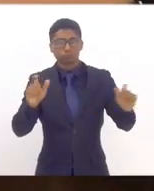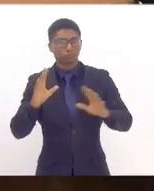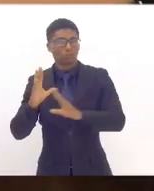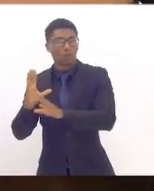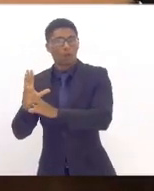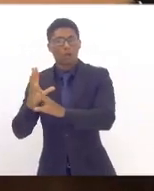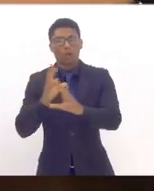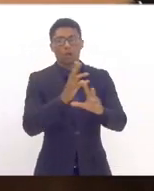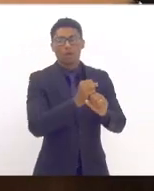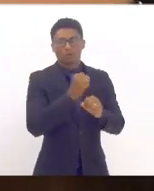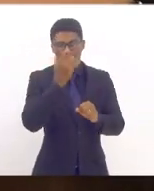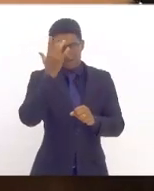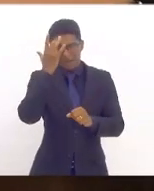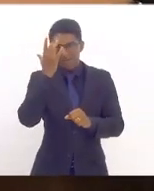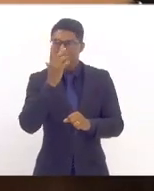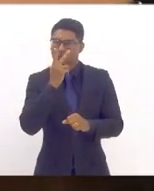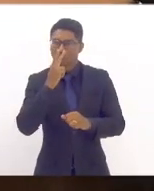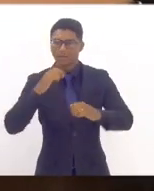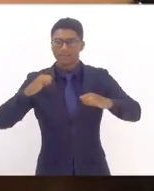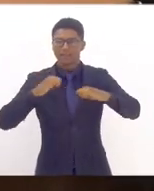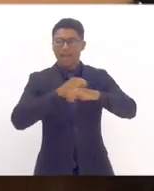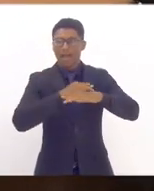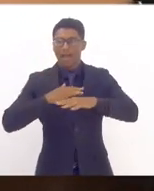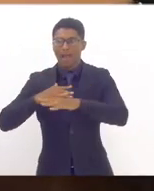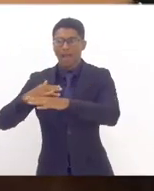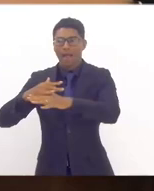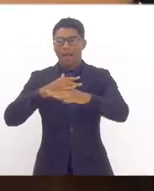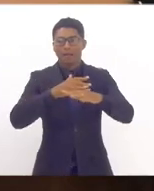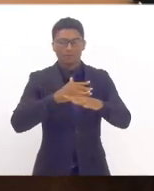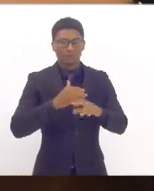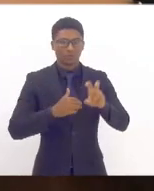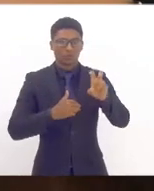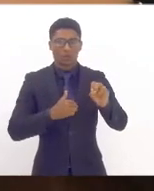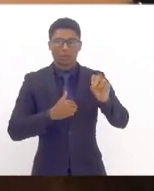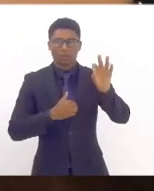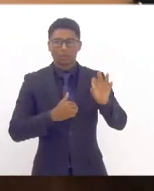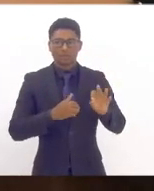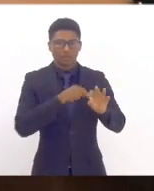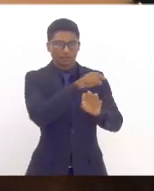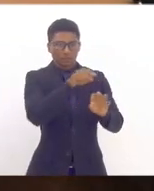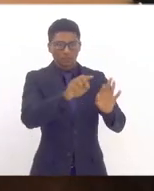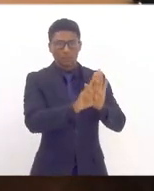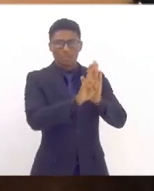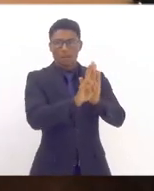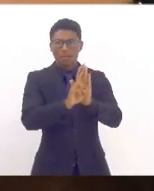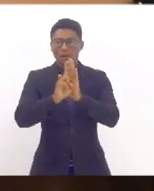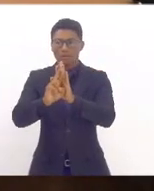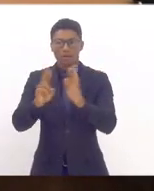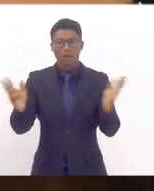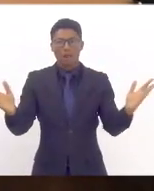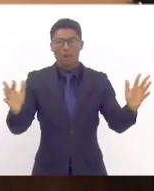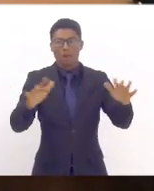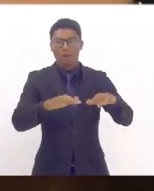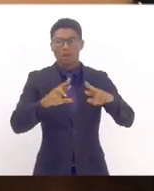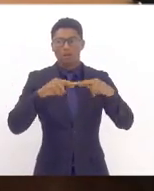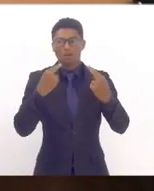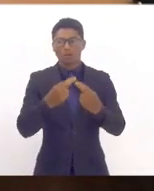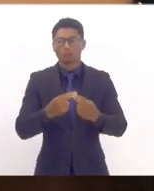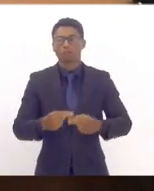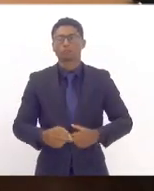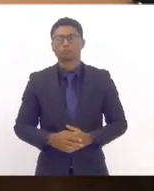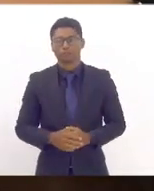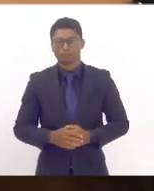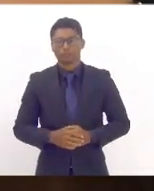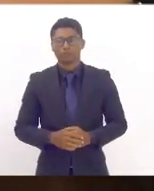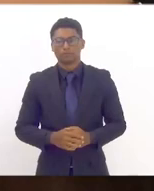50% dos Municípios Fluminenses estavam nessa audiência pública Oi meu filho